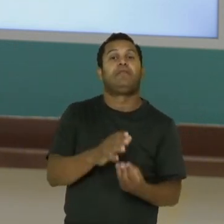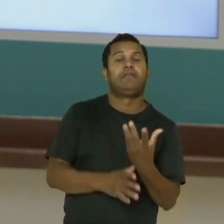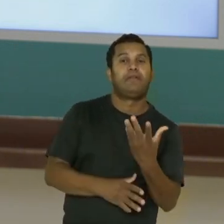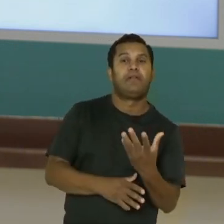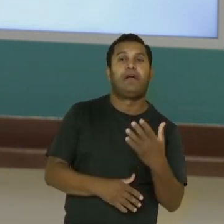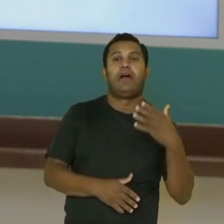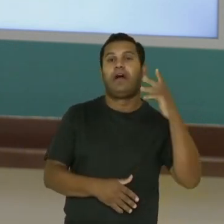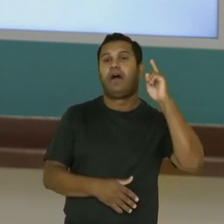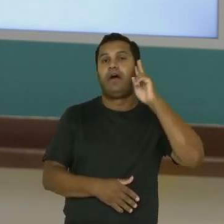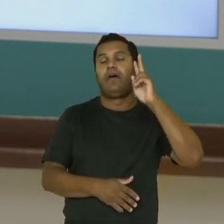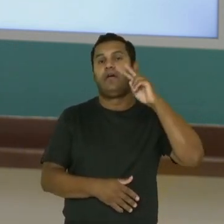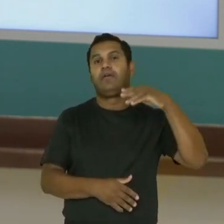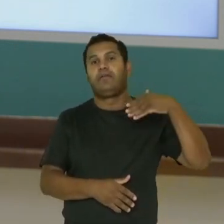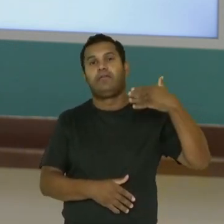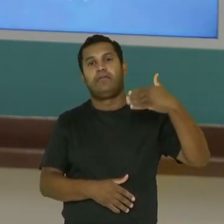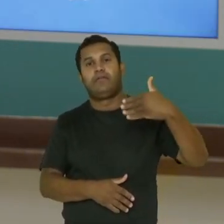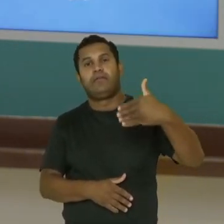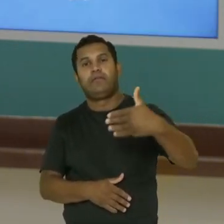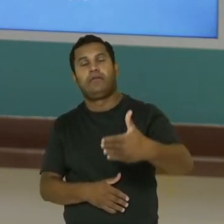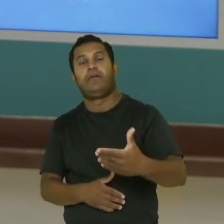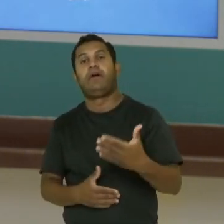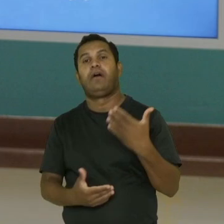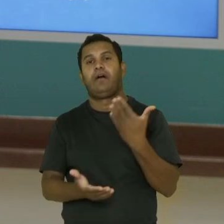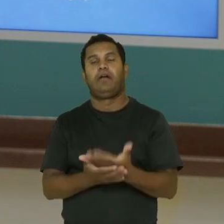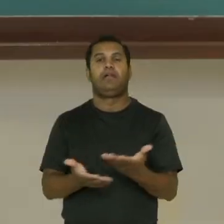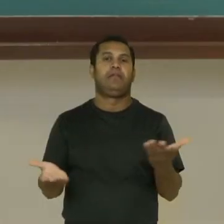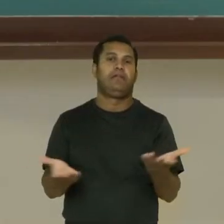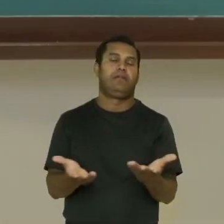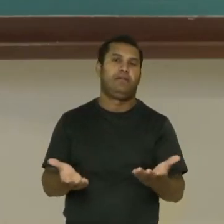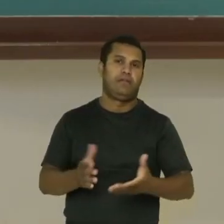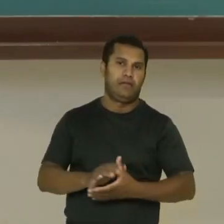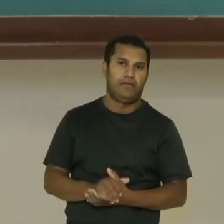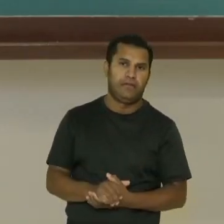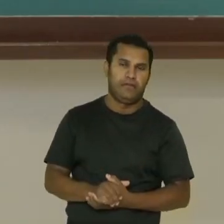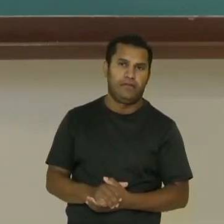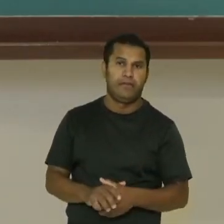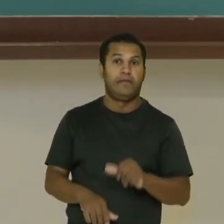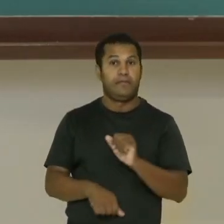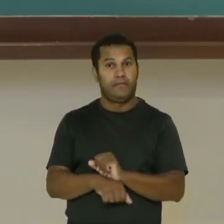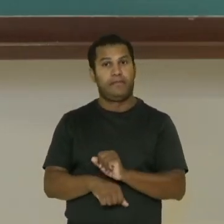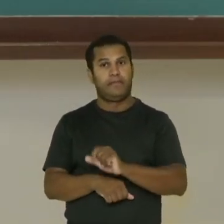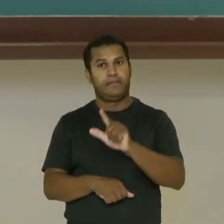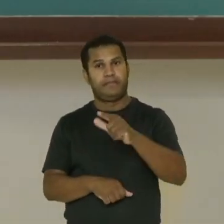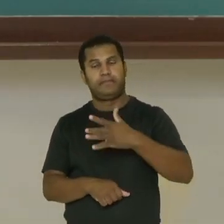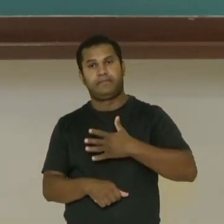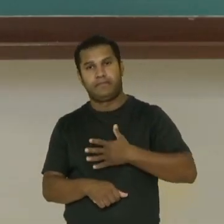da história, né, para se estabelecerem essas divisões. Eu espero ter contribuído na